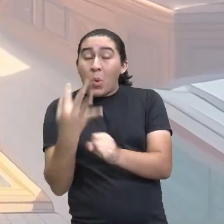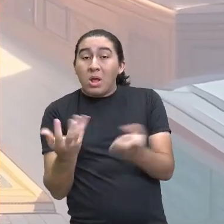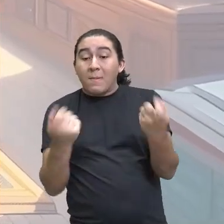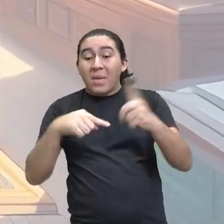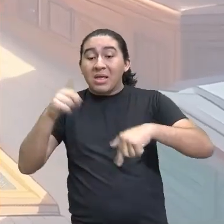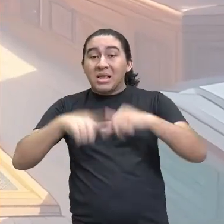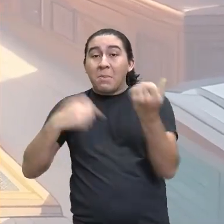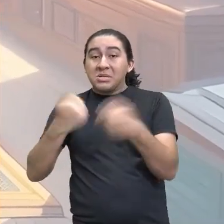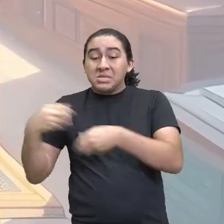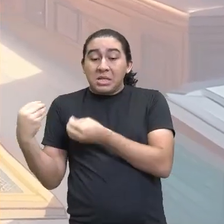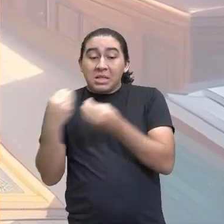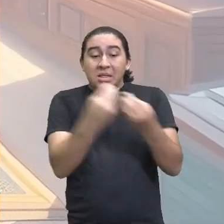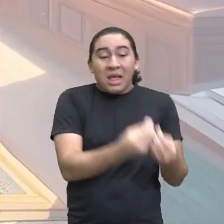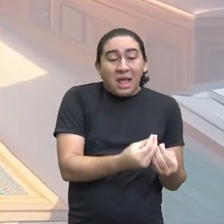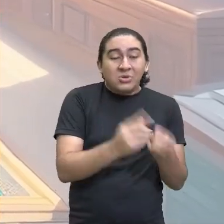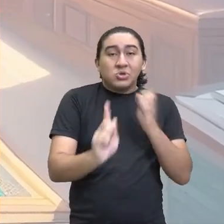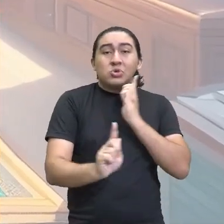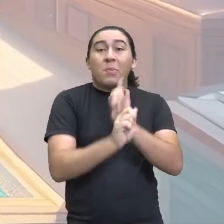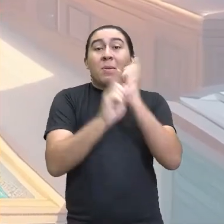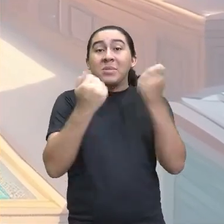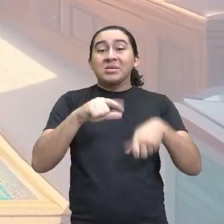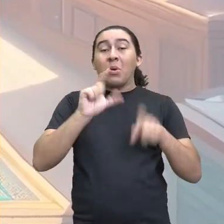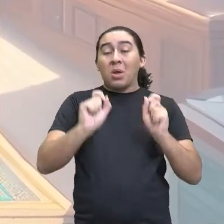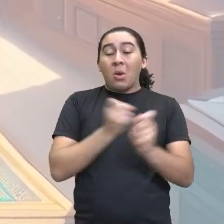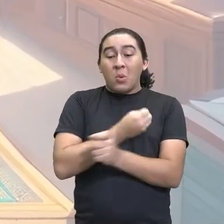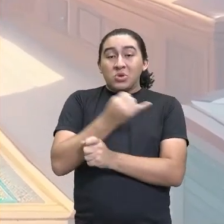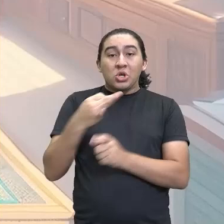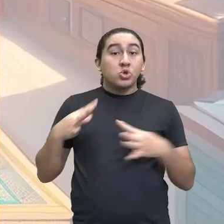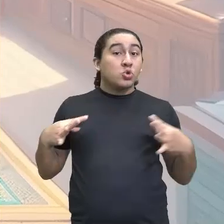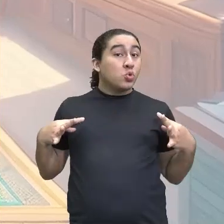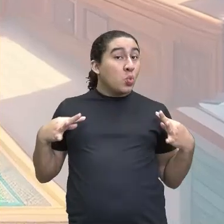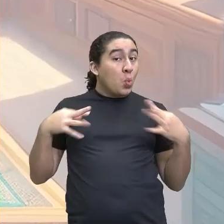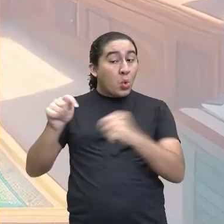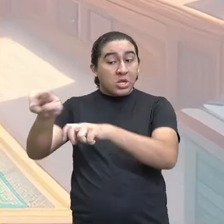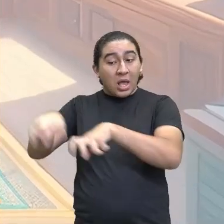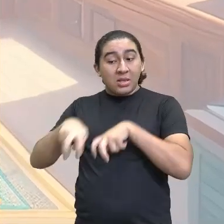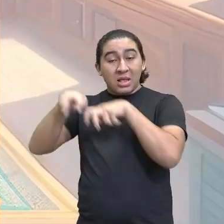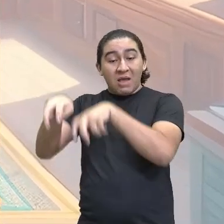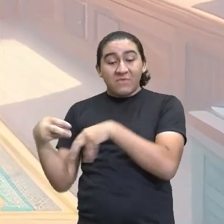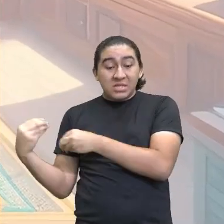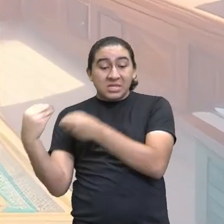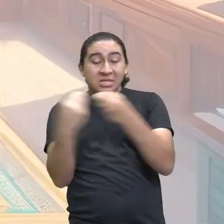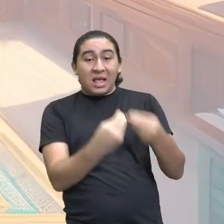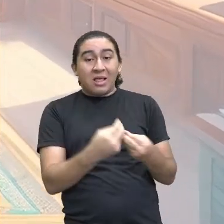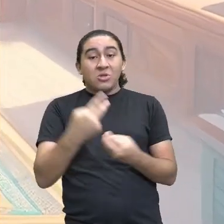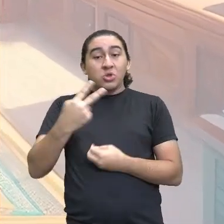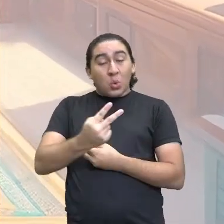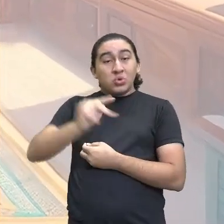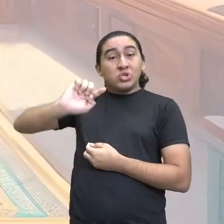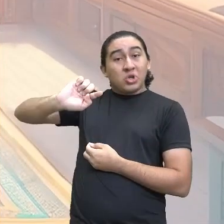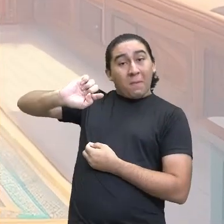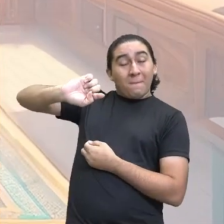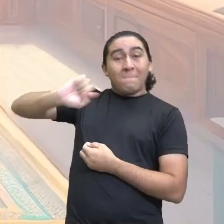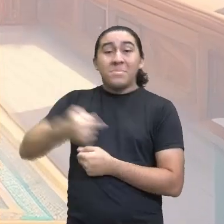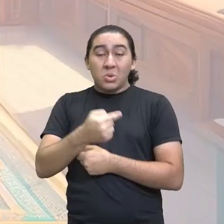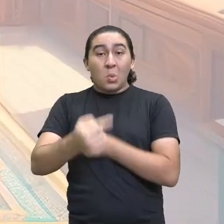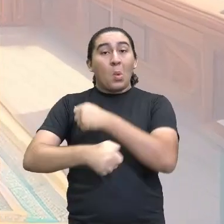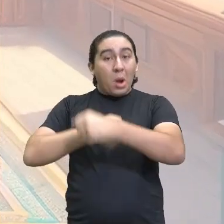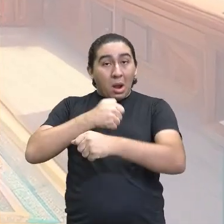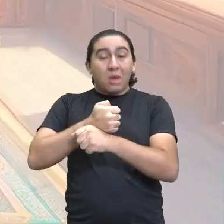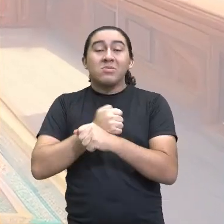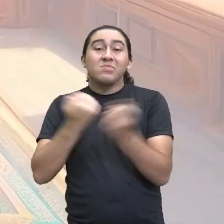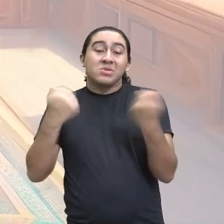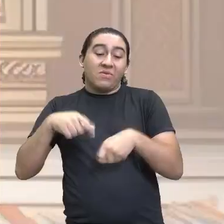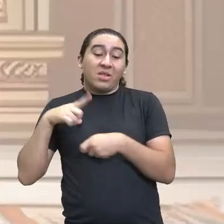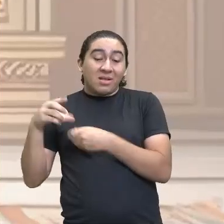para ele, descobriram que seria necessária toda a safra do reino por incríveis 2000 anos para atender ao pedido